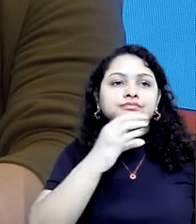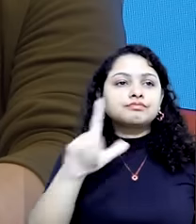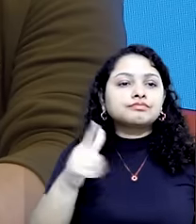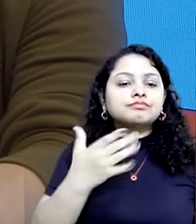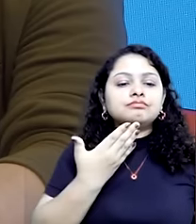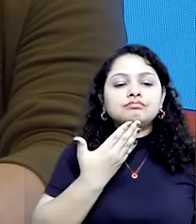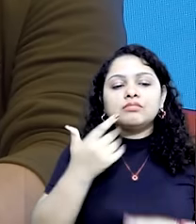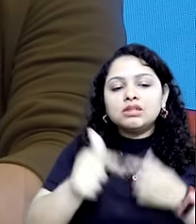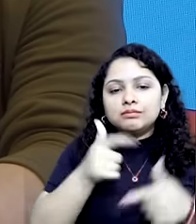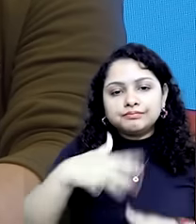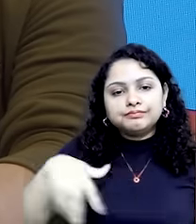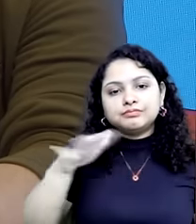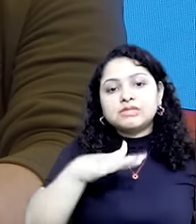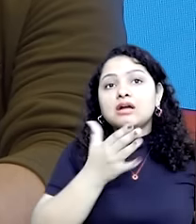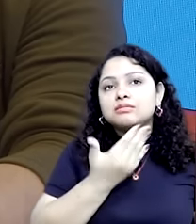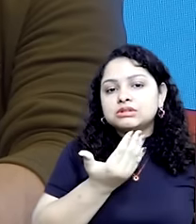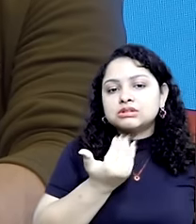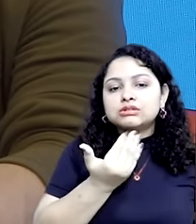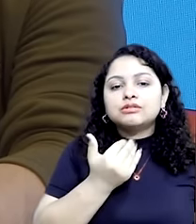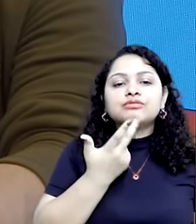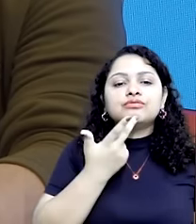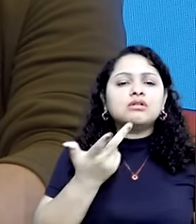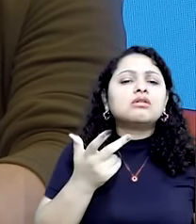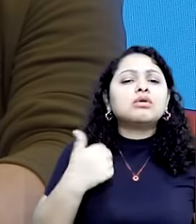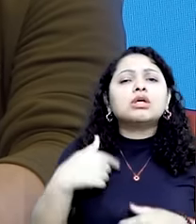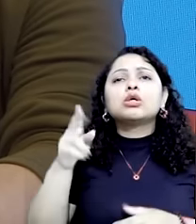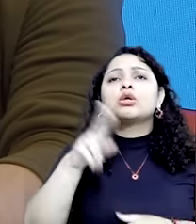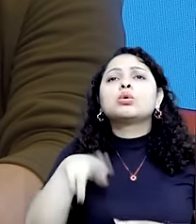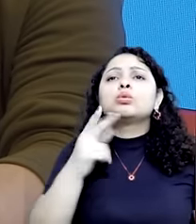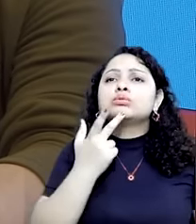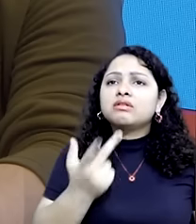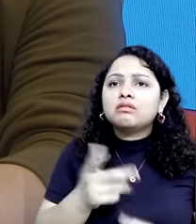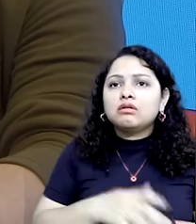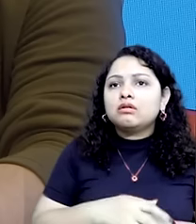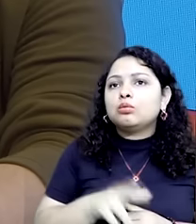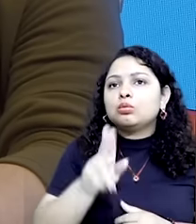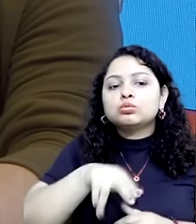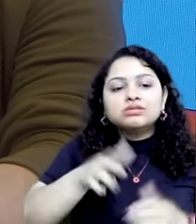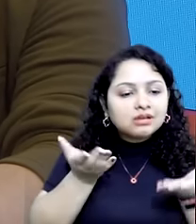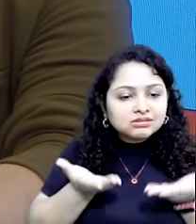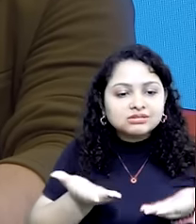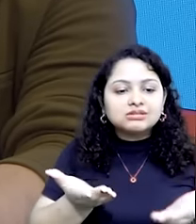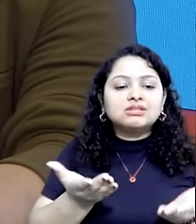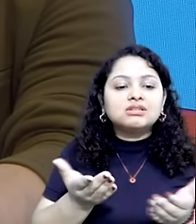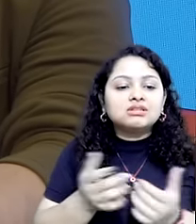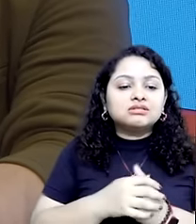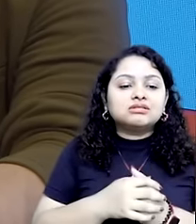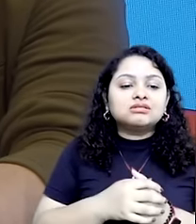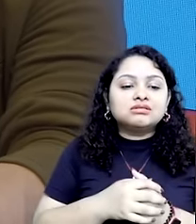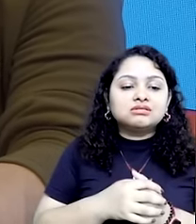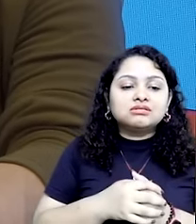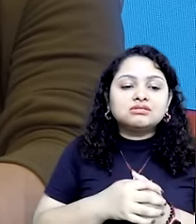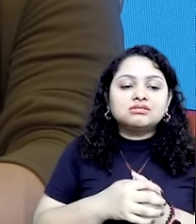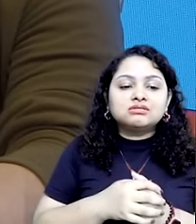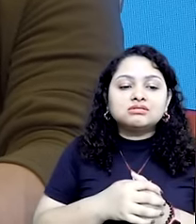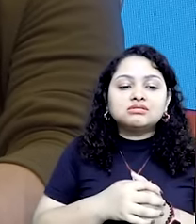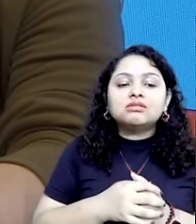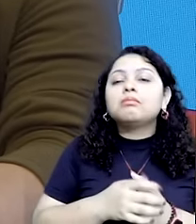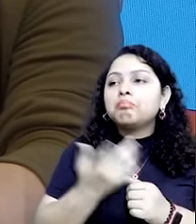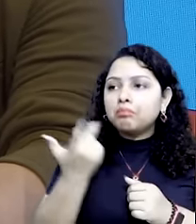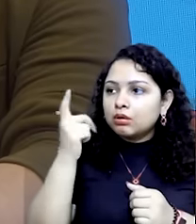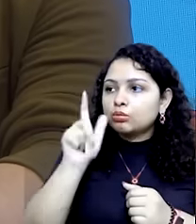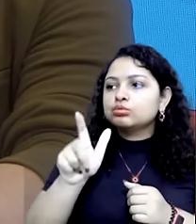às vezes trabalha no ramo da da alimentação né eu falo assim a o que que eu uso para rebater eu falei pega A assadeira A assadeira el é H você põe porque PR